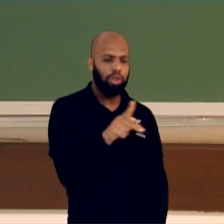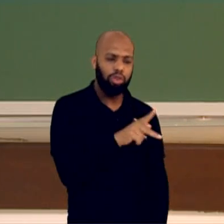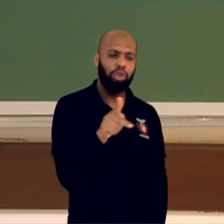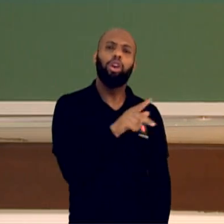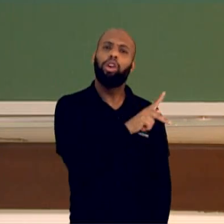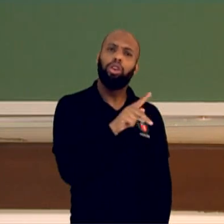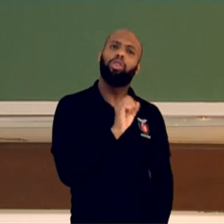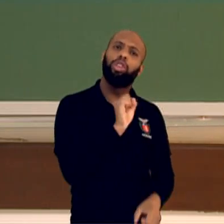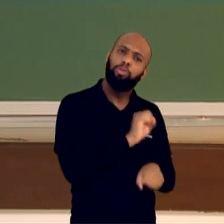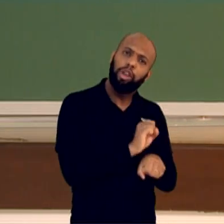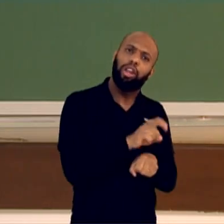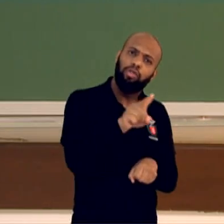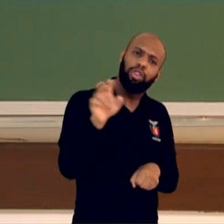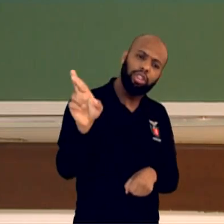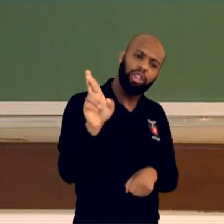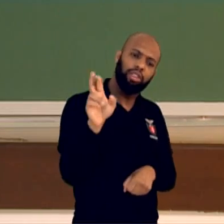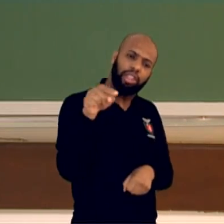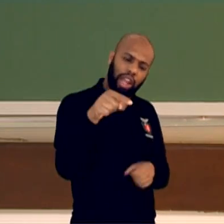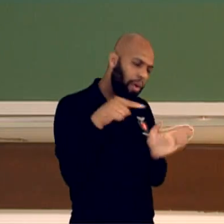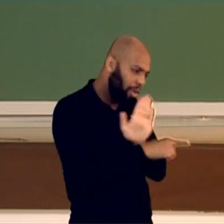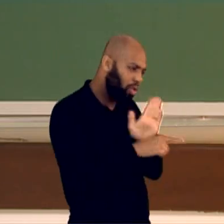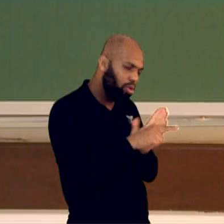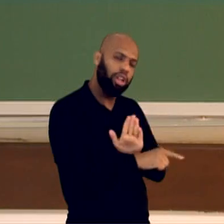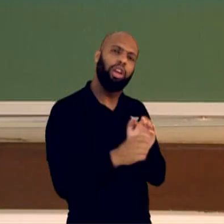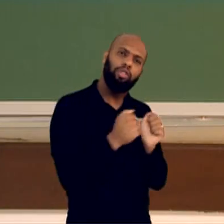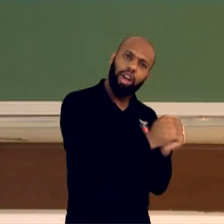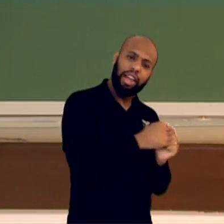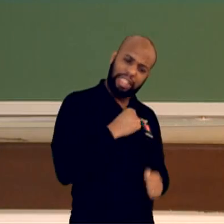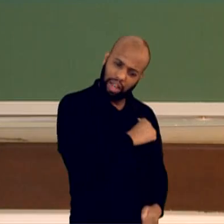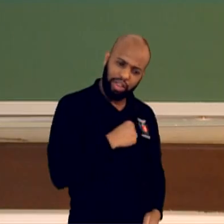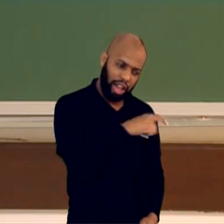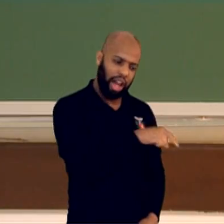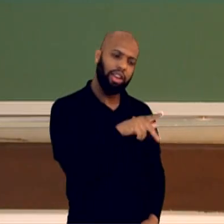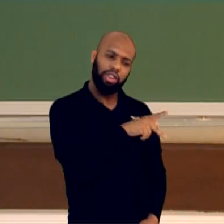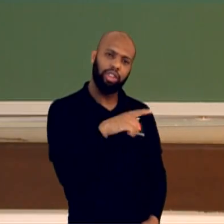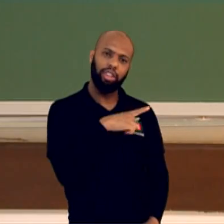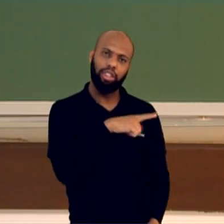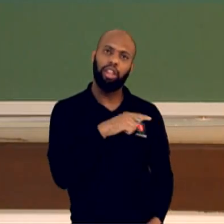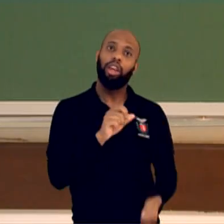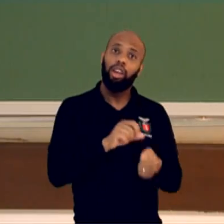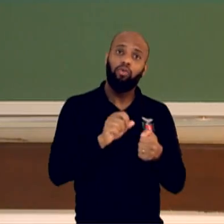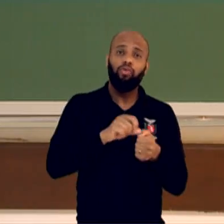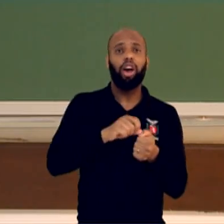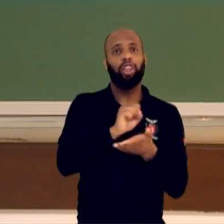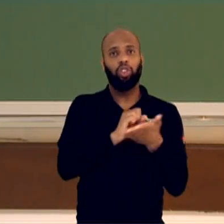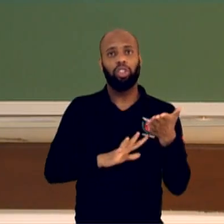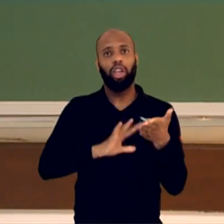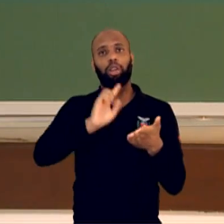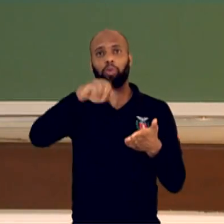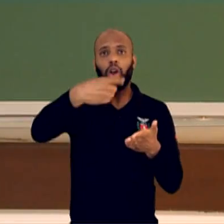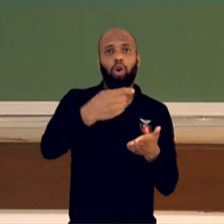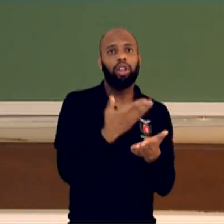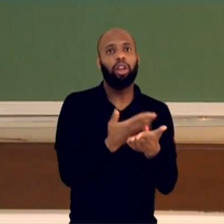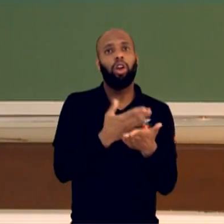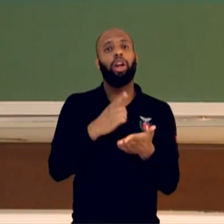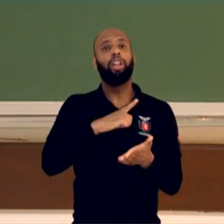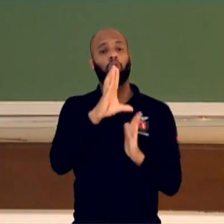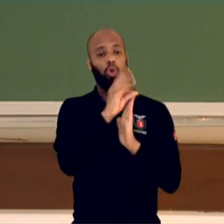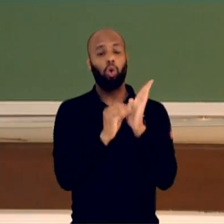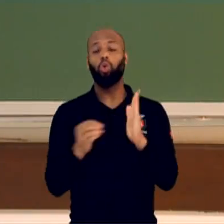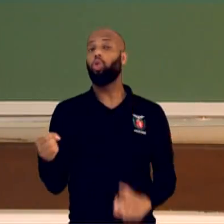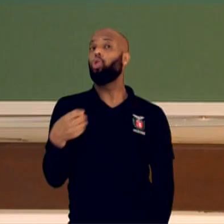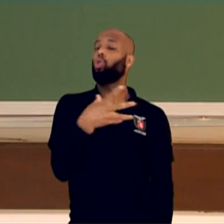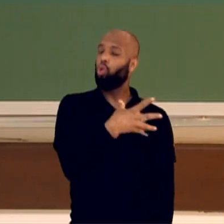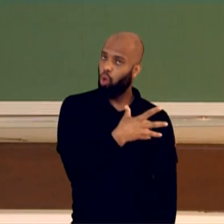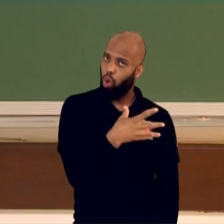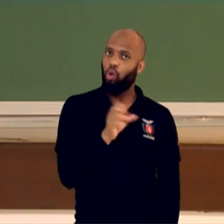esperando vocês, estão com saudade, inclusive. Então, procurem eles, tá? Coloquem as coisas em dia, porque na próxima aula a gente volta com conteúdo novo, vamos dizer assim, né?